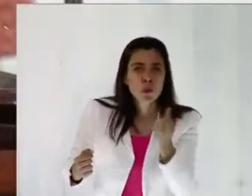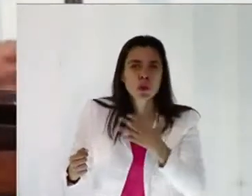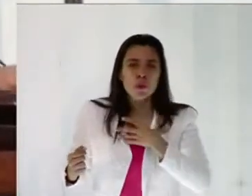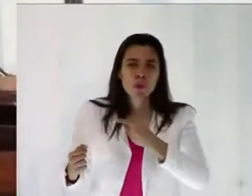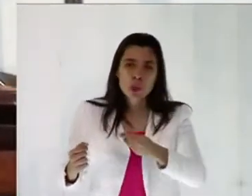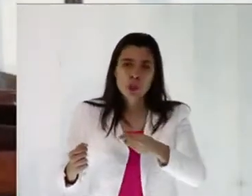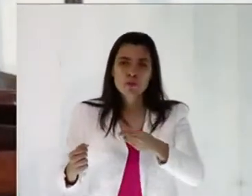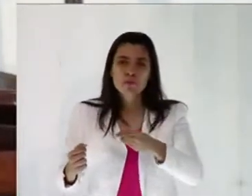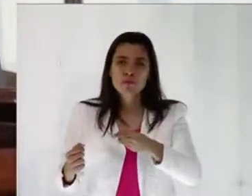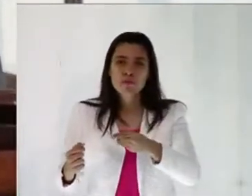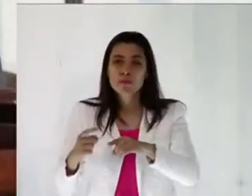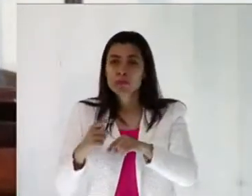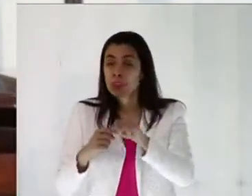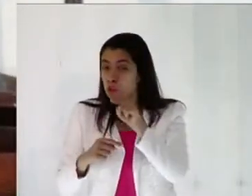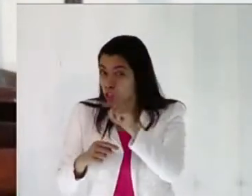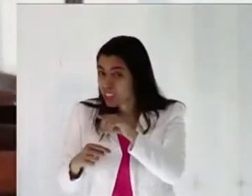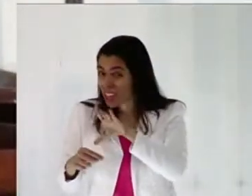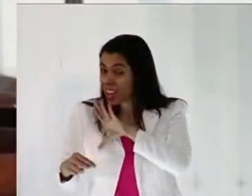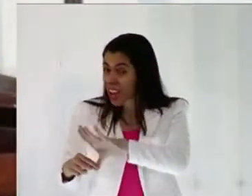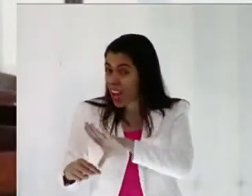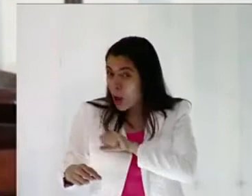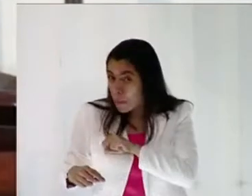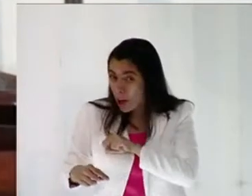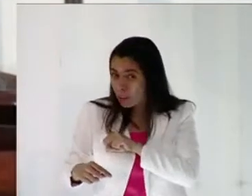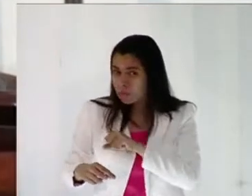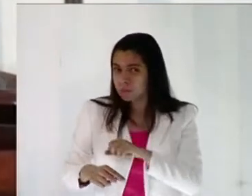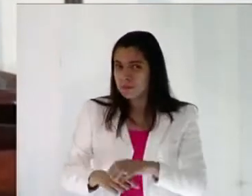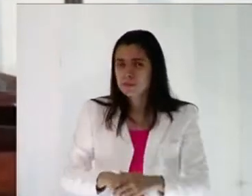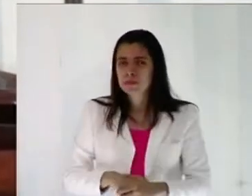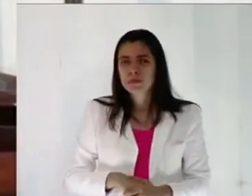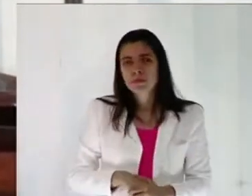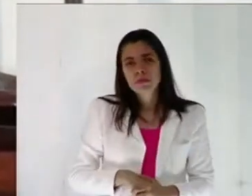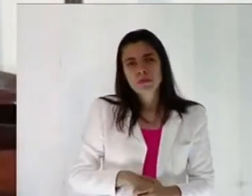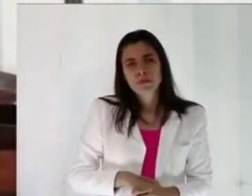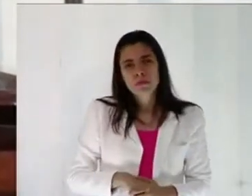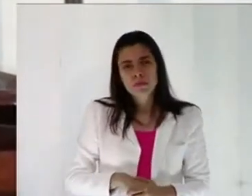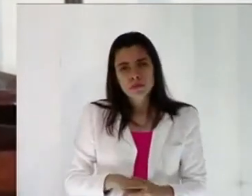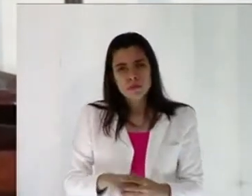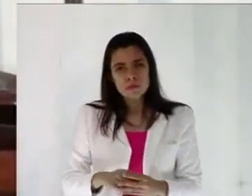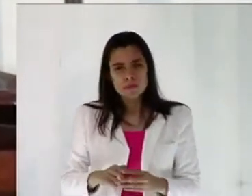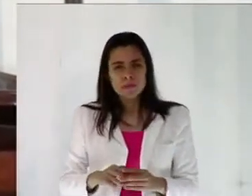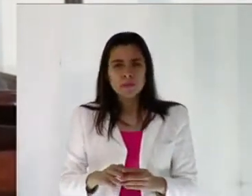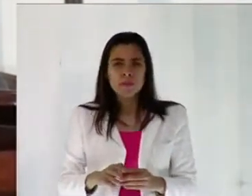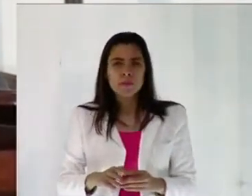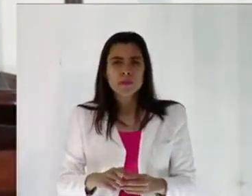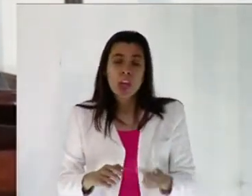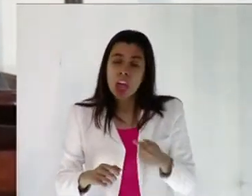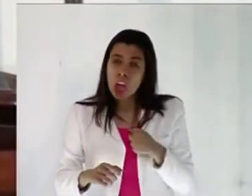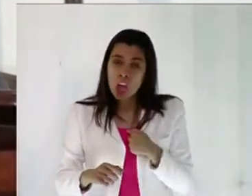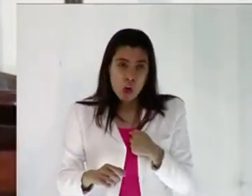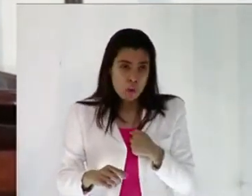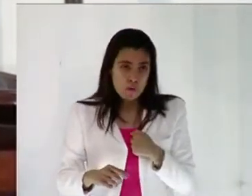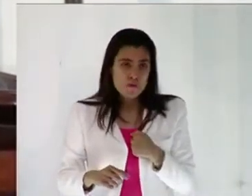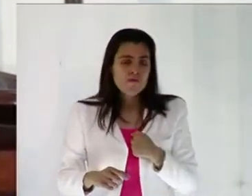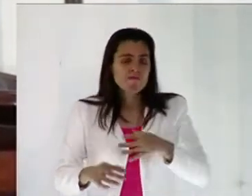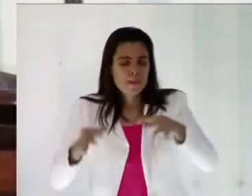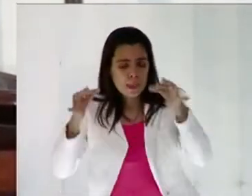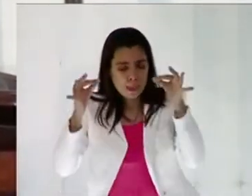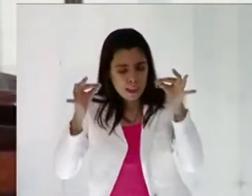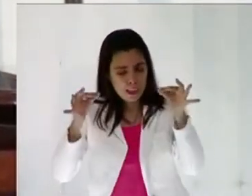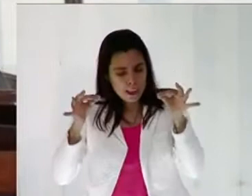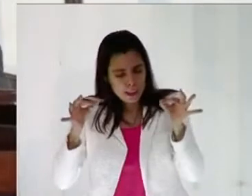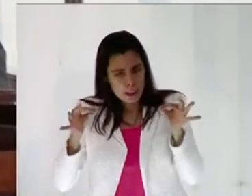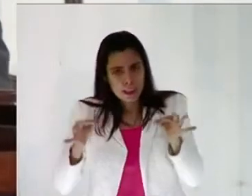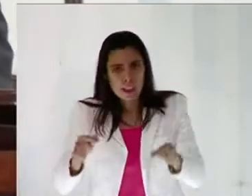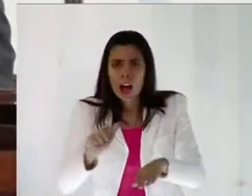não tenho dúvidas do amor de Abraão pelo seu filho Isaque, como eu também não tenho dúvidas do amor